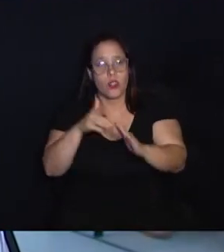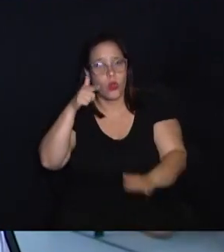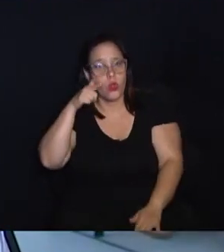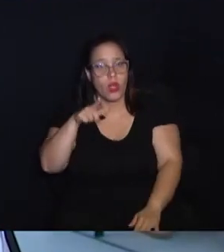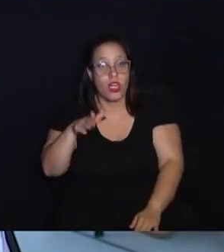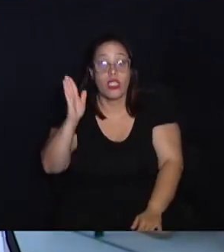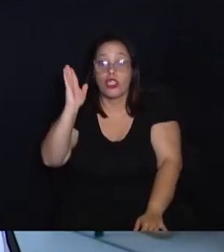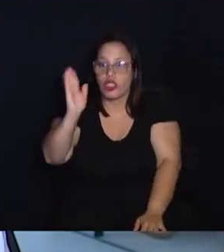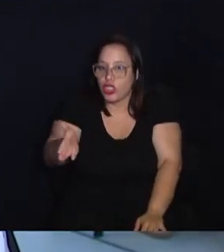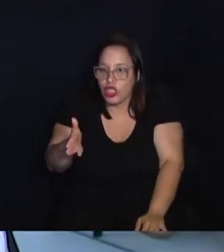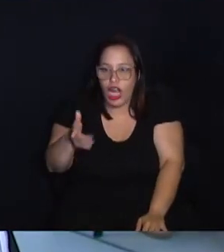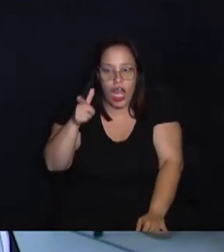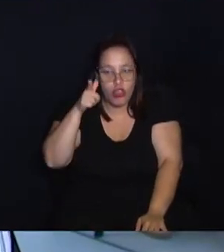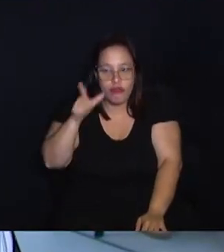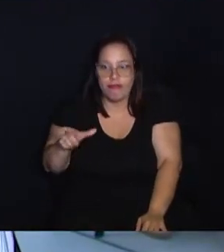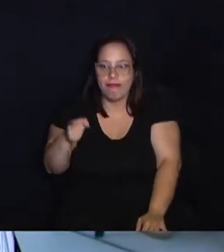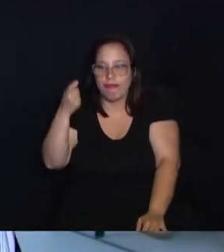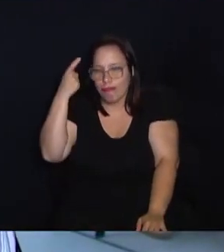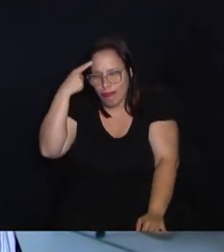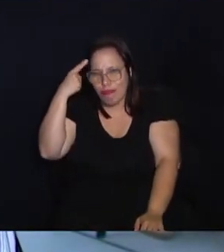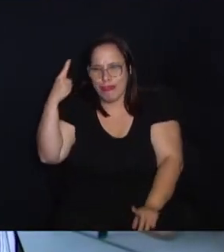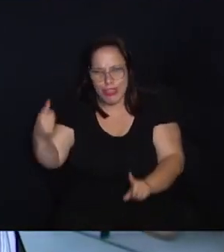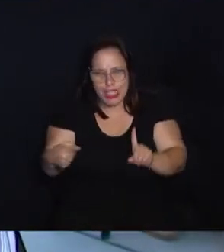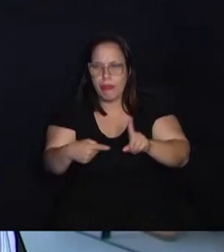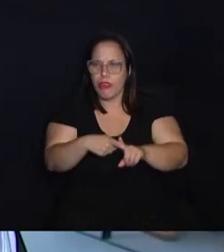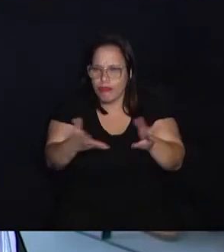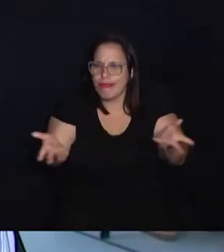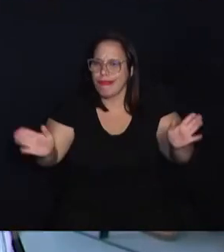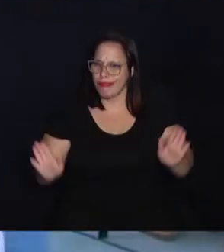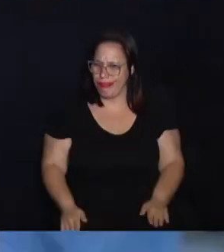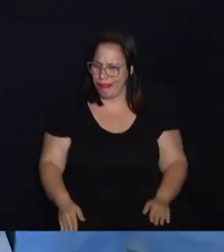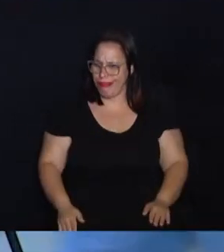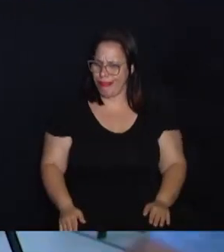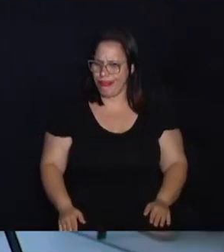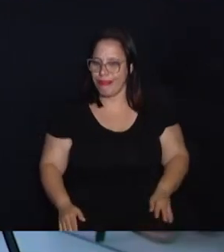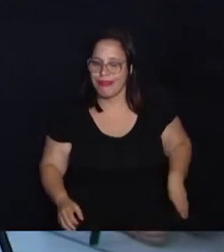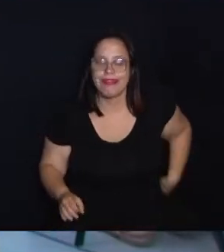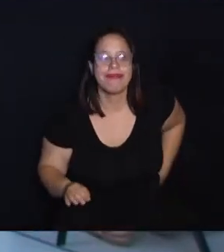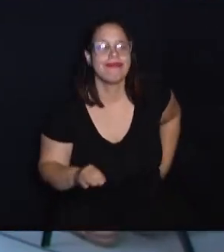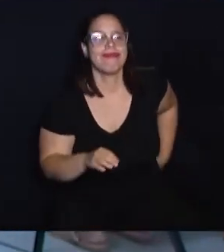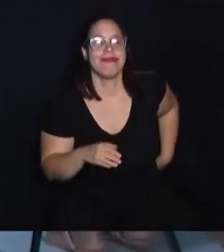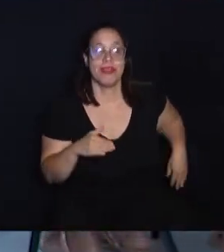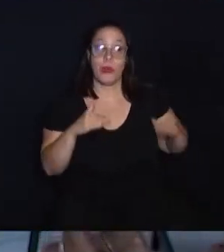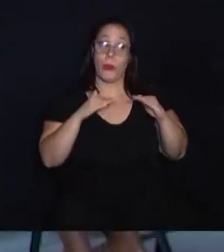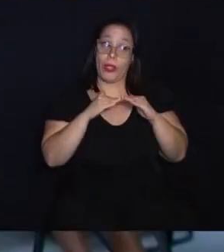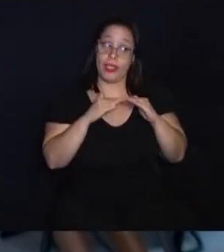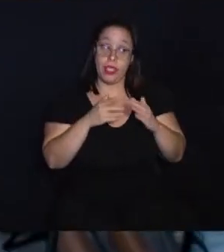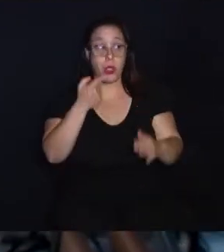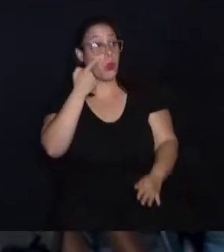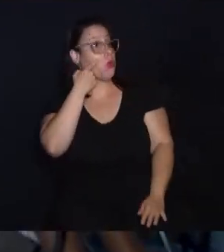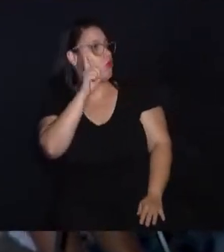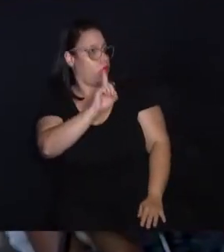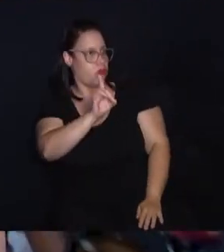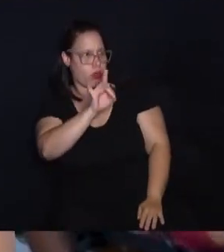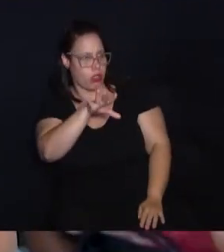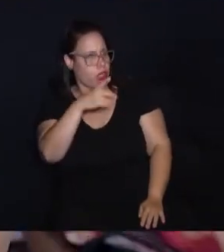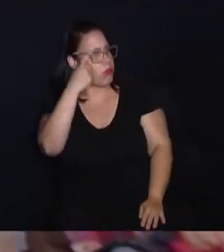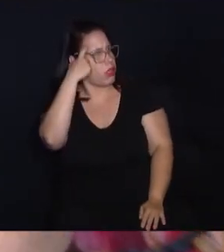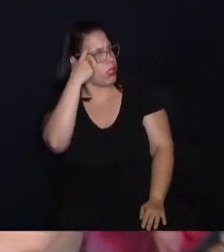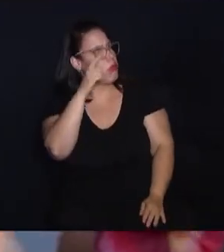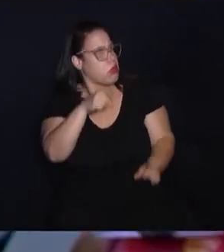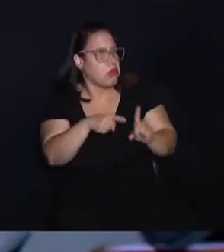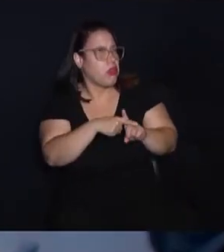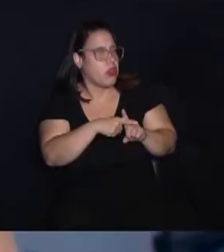Você já conseguiu. Pensamento positivo é o primeiro passo. Com certeza. E olha, não só pensamento positivo,